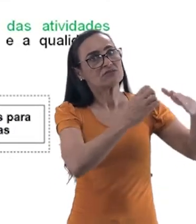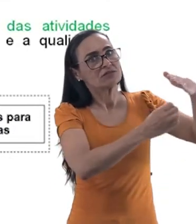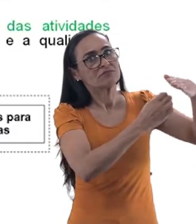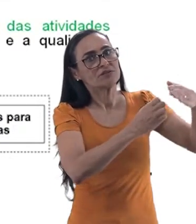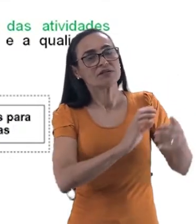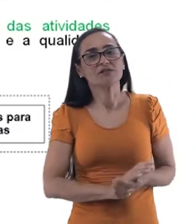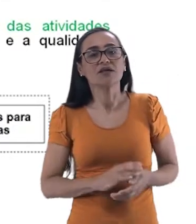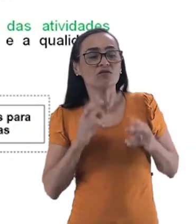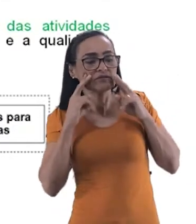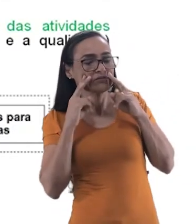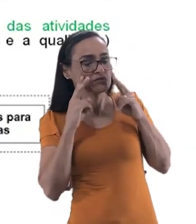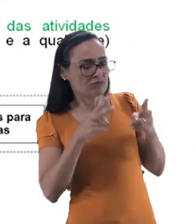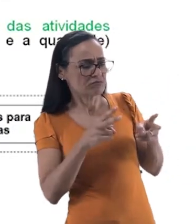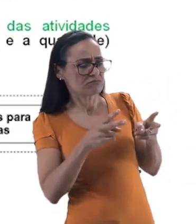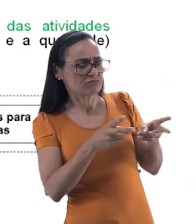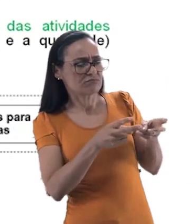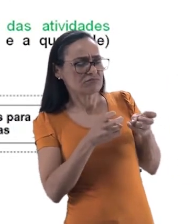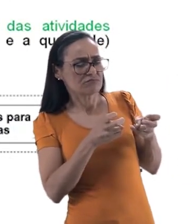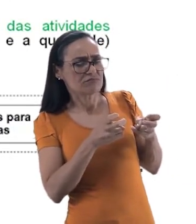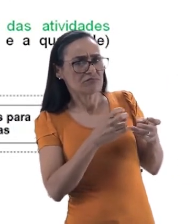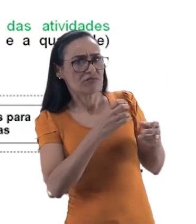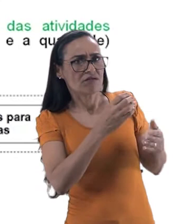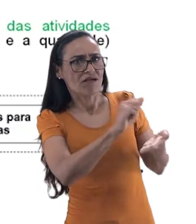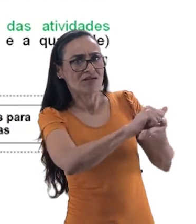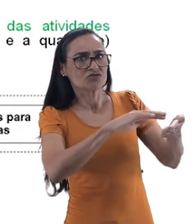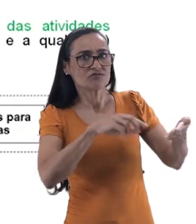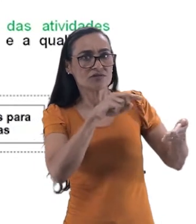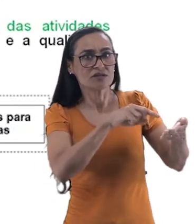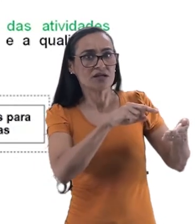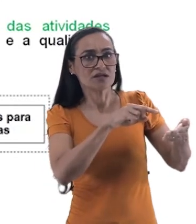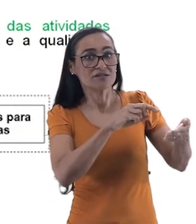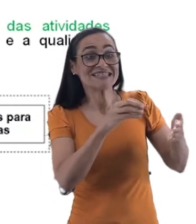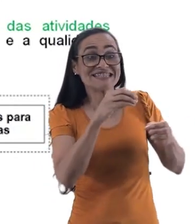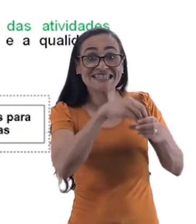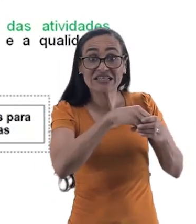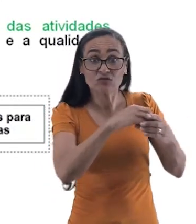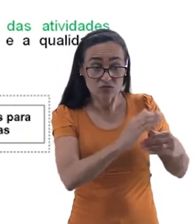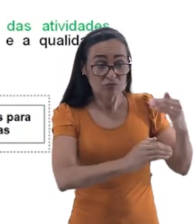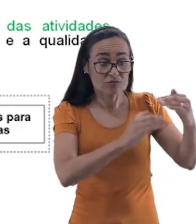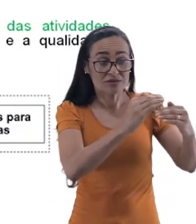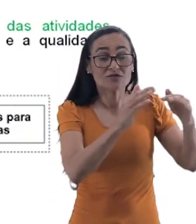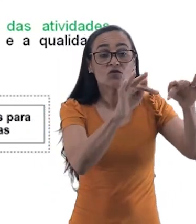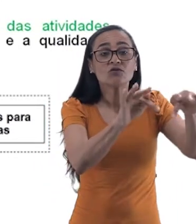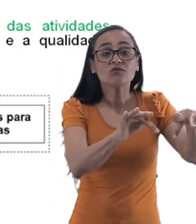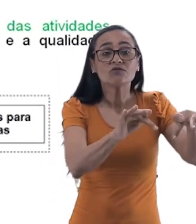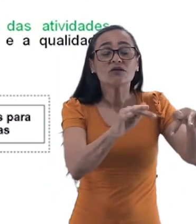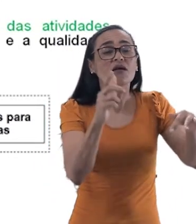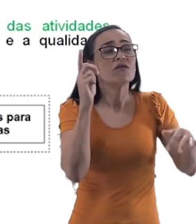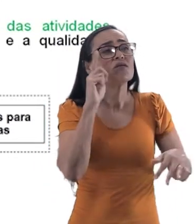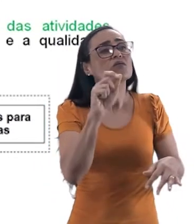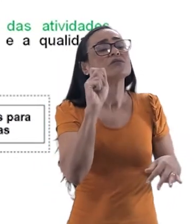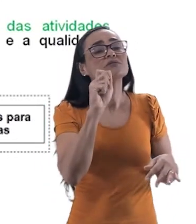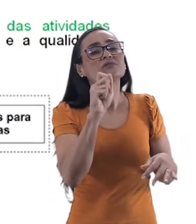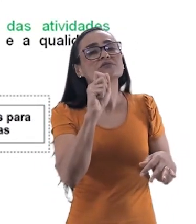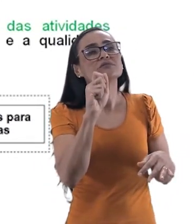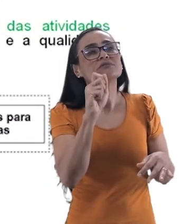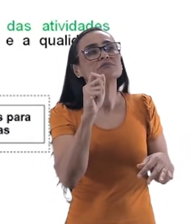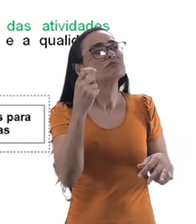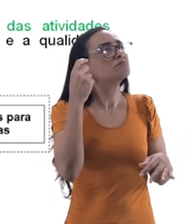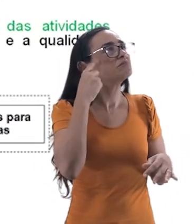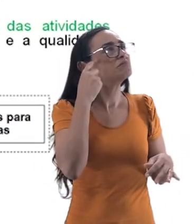né? Olhando essas atividades que compõem determinados processos, ao final eu